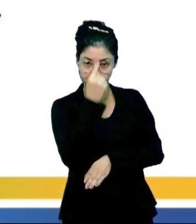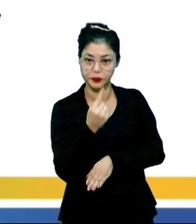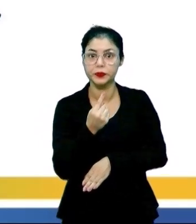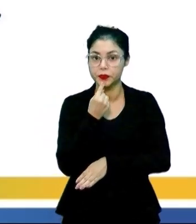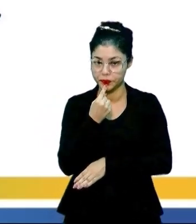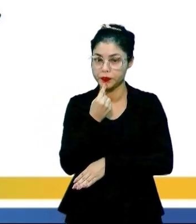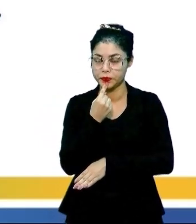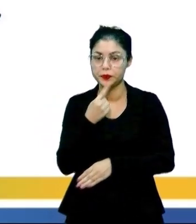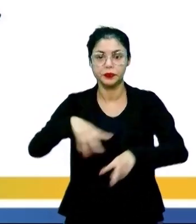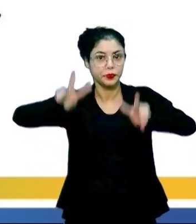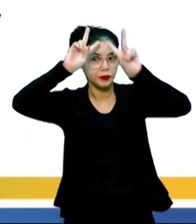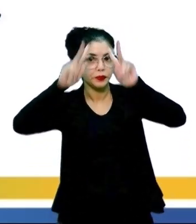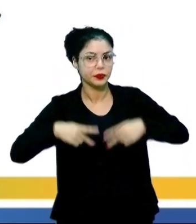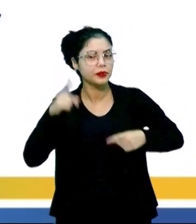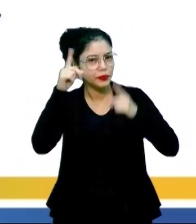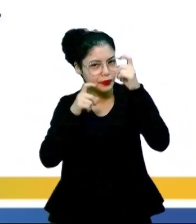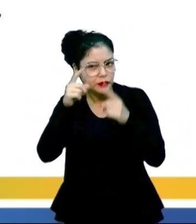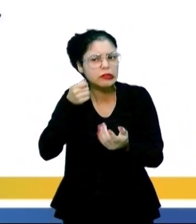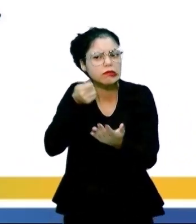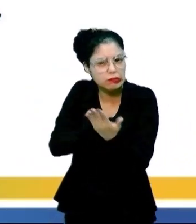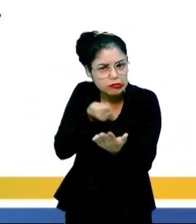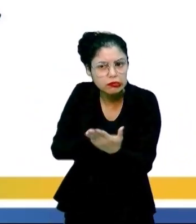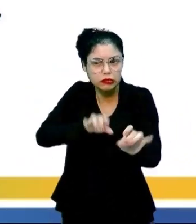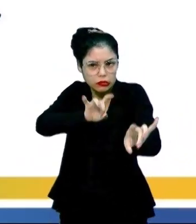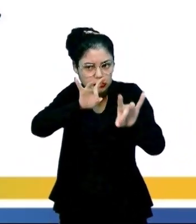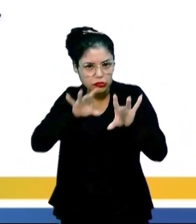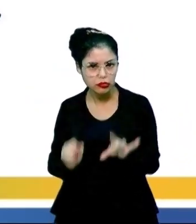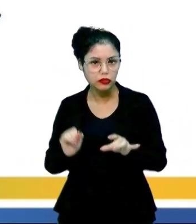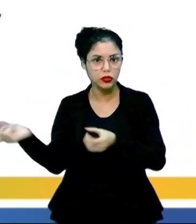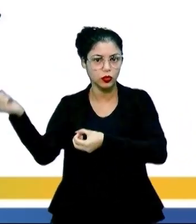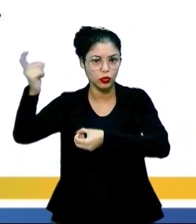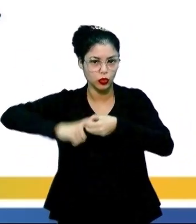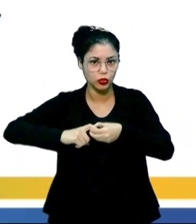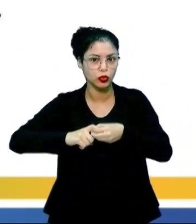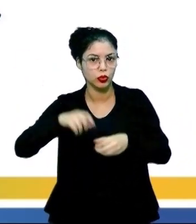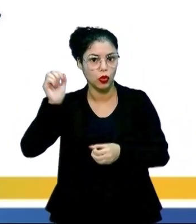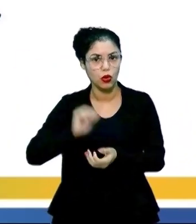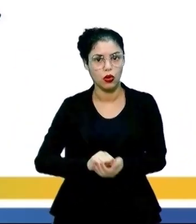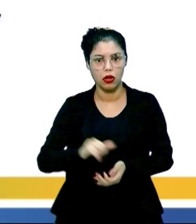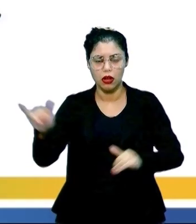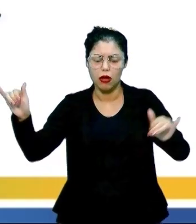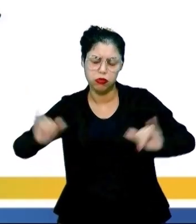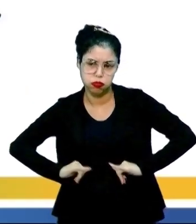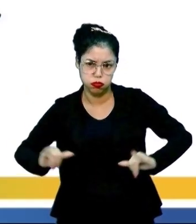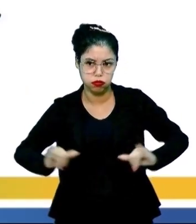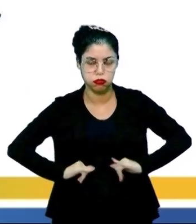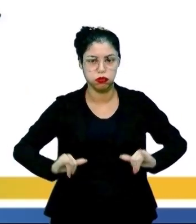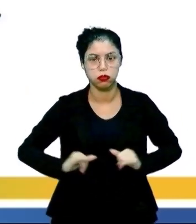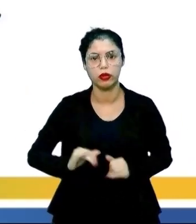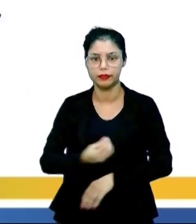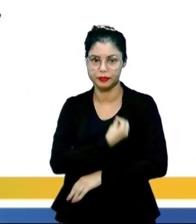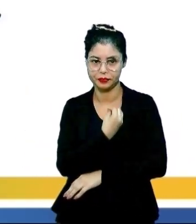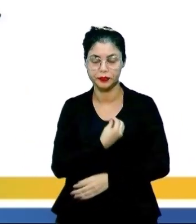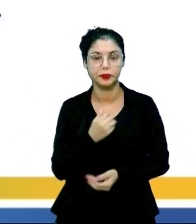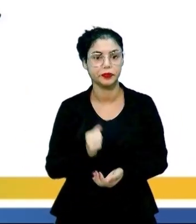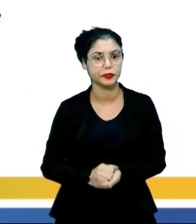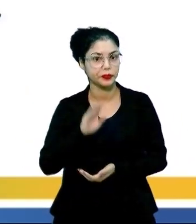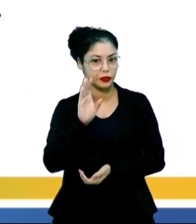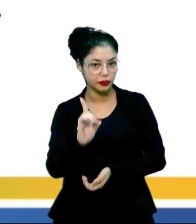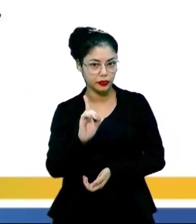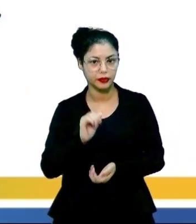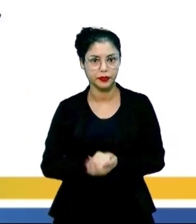que confere à figura humana uma expressão de dureza, estática, ressaltada pelo observador o lado sofrido da vida. Na letra